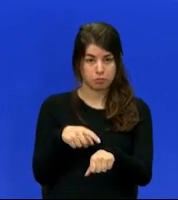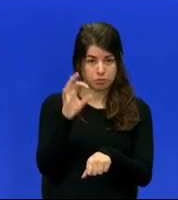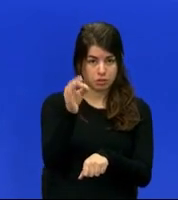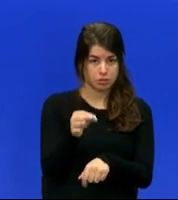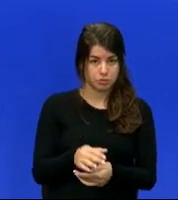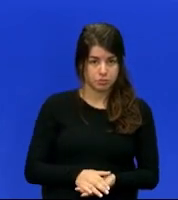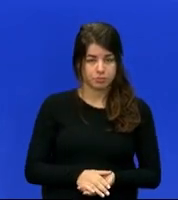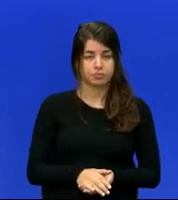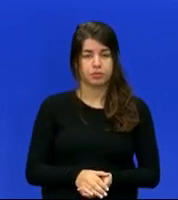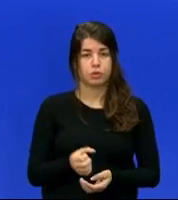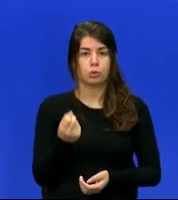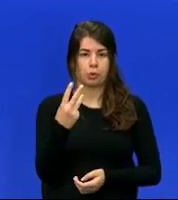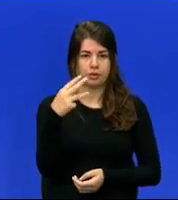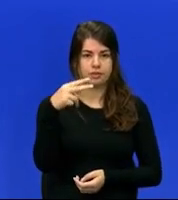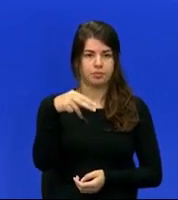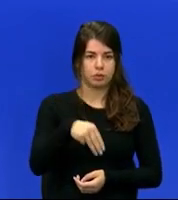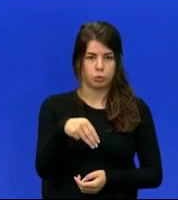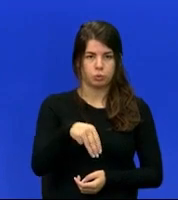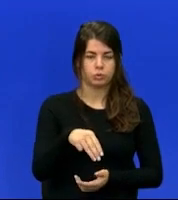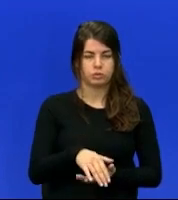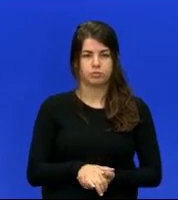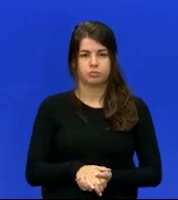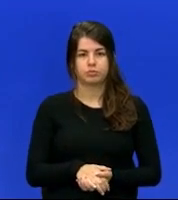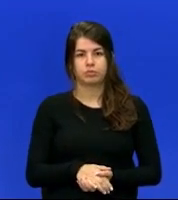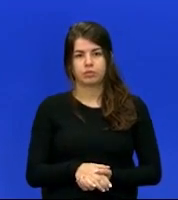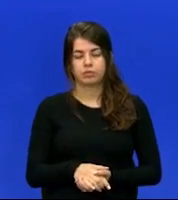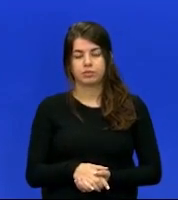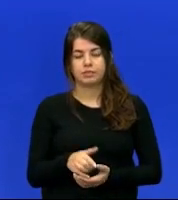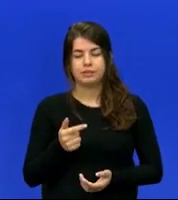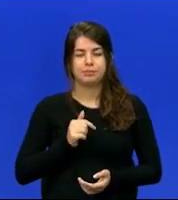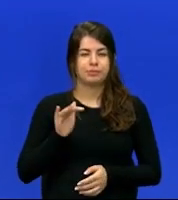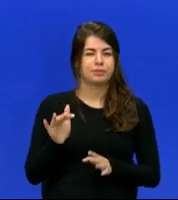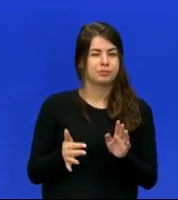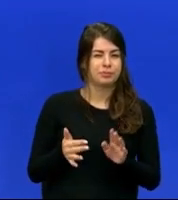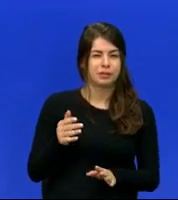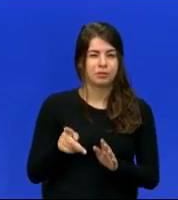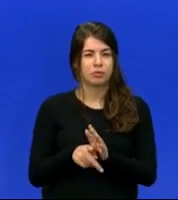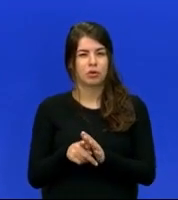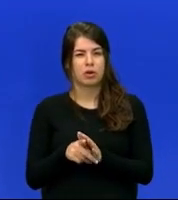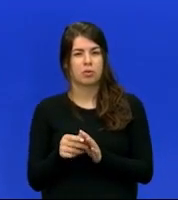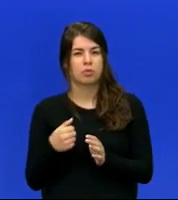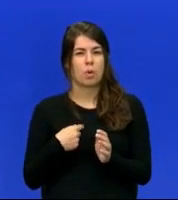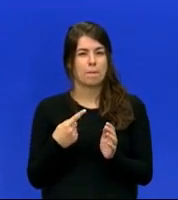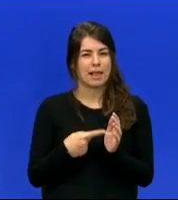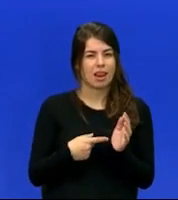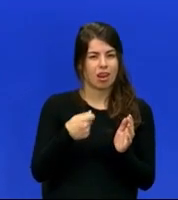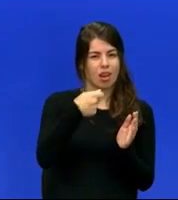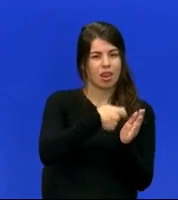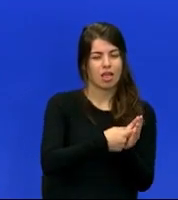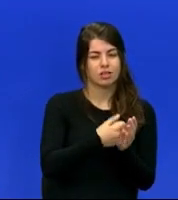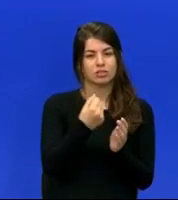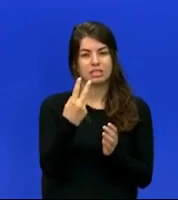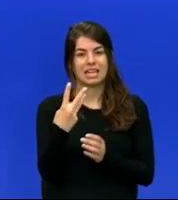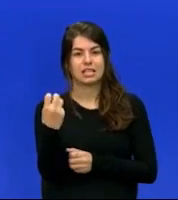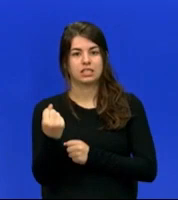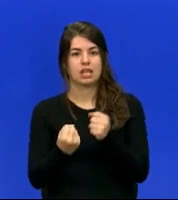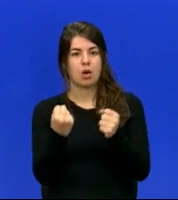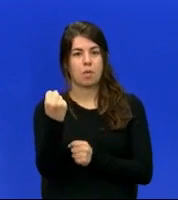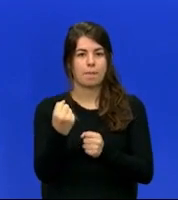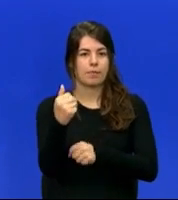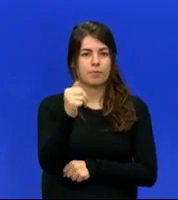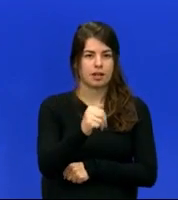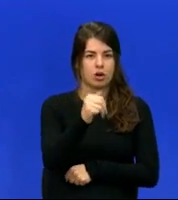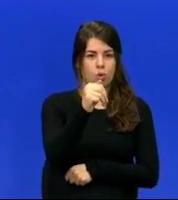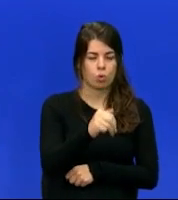é? 2 minutos. Temos a média de carros por pedágio de 3 carros por minuto. Ele